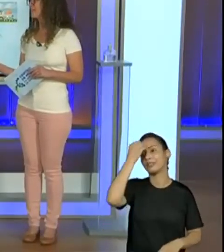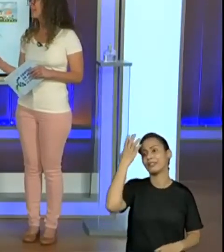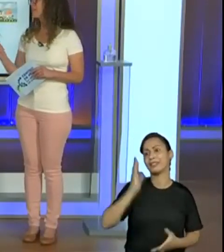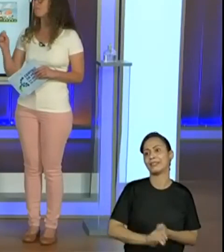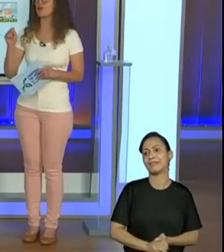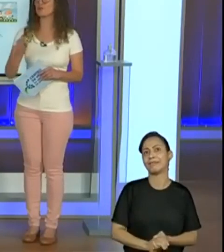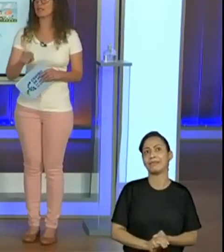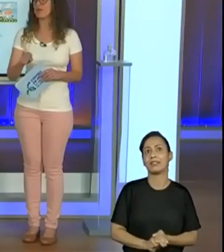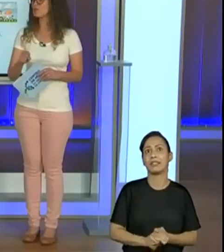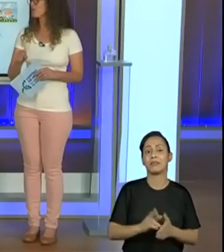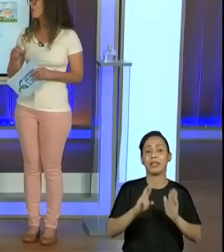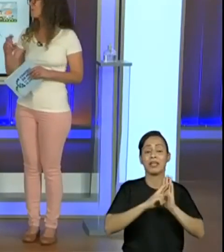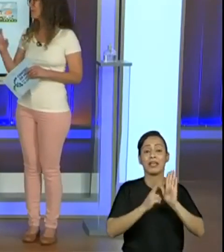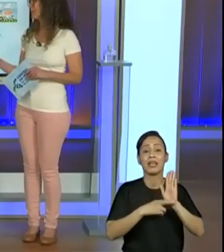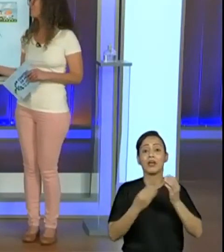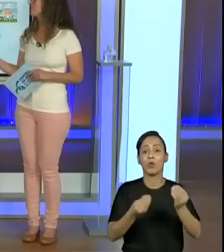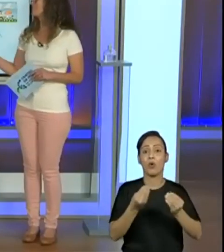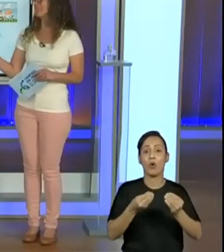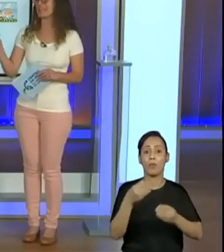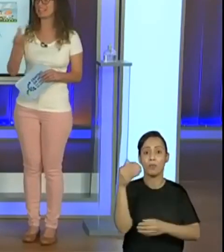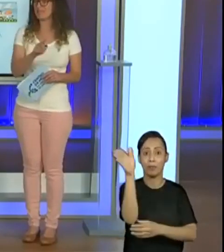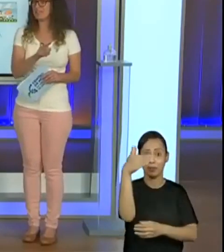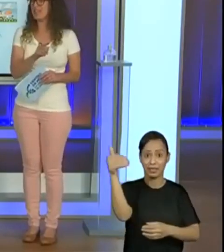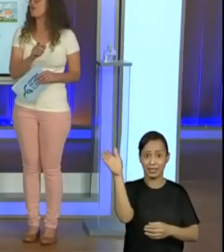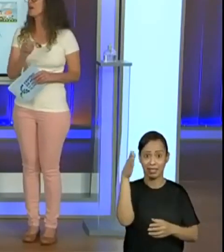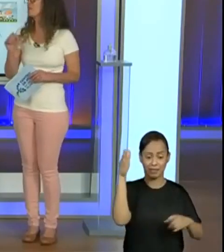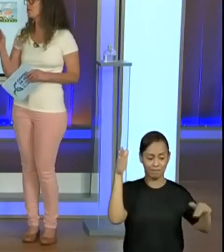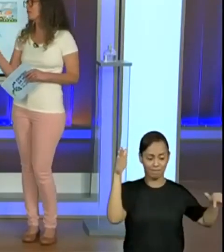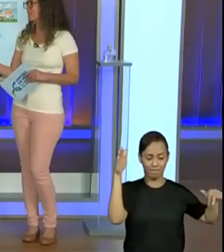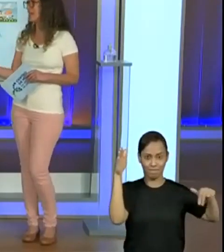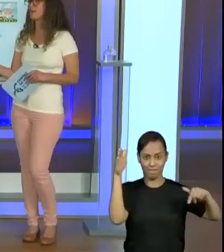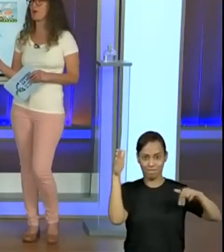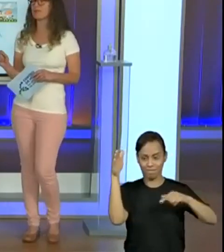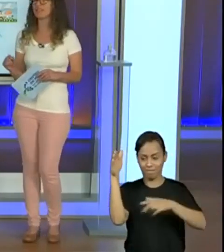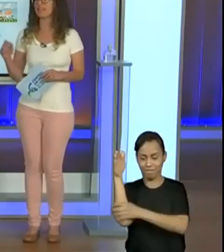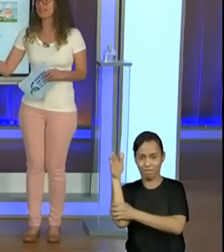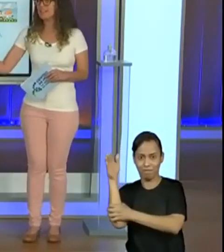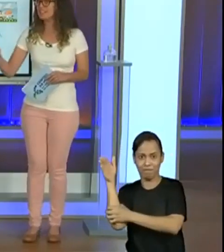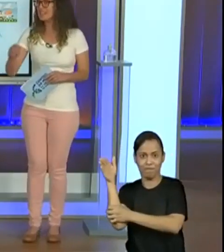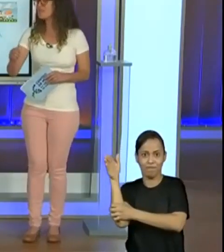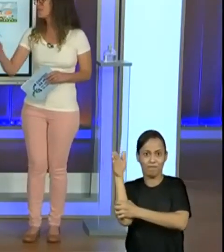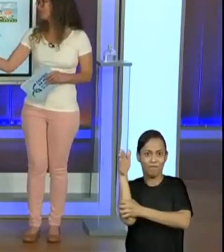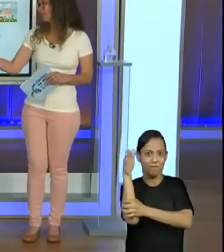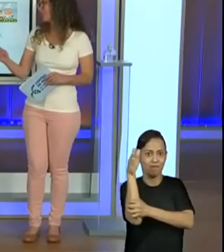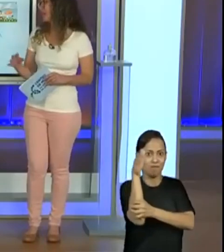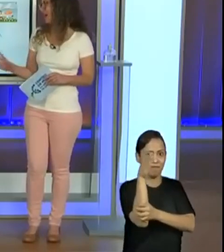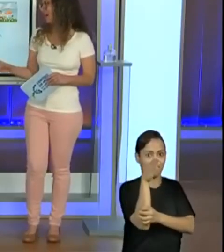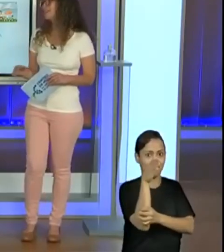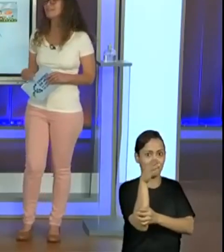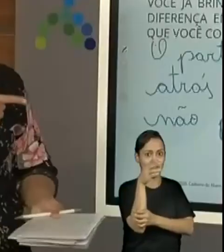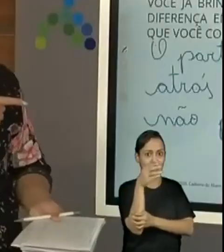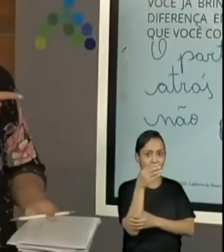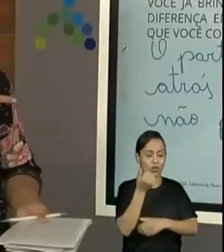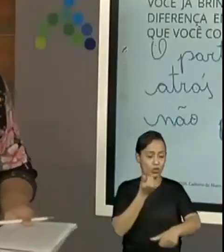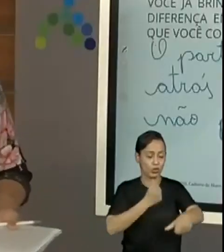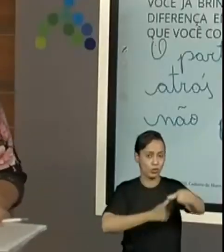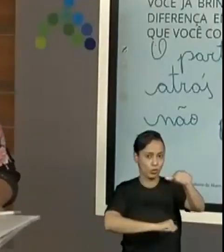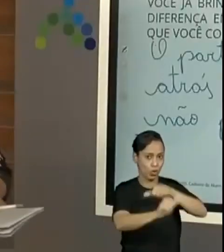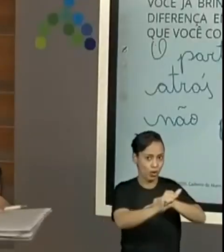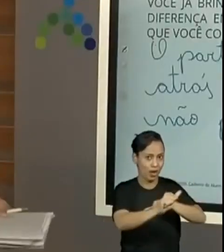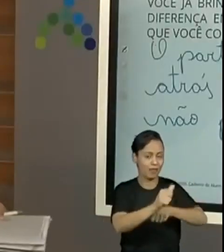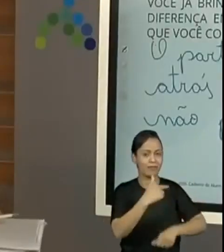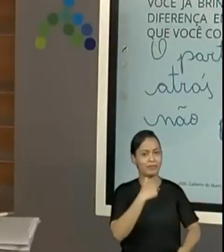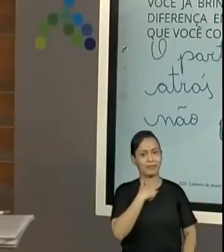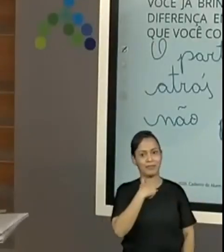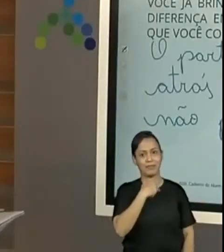pegar a bandeira, não pode passar para o seu companheiro. Acho que você tem que atravessar o campo adversário com a bandeira sem poder trocar. Legal, isso